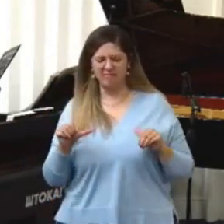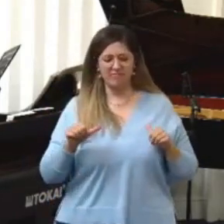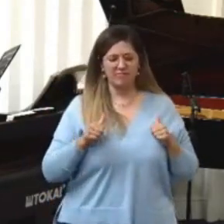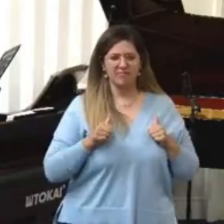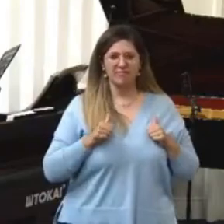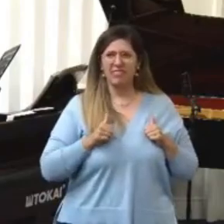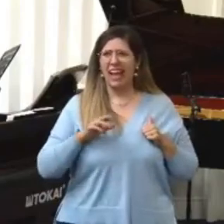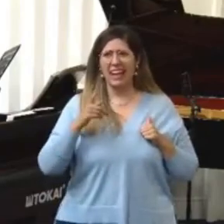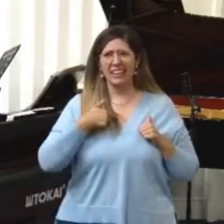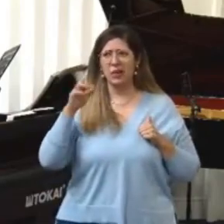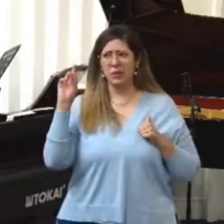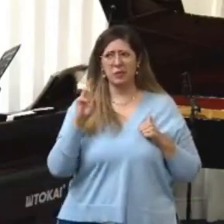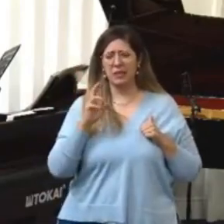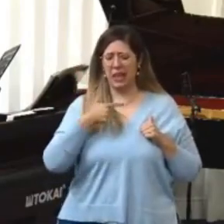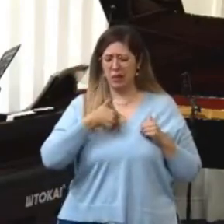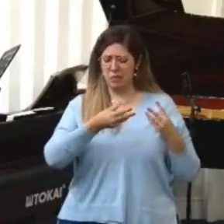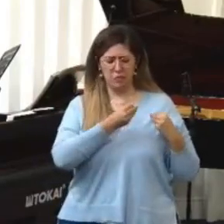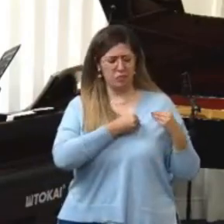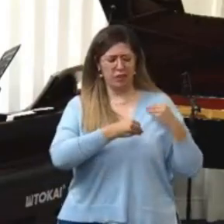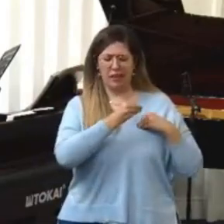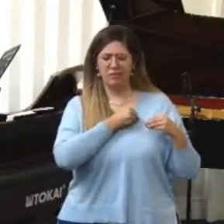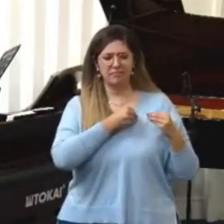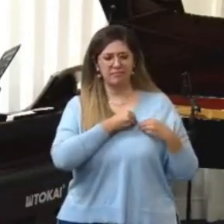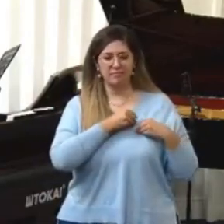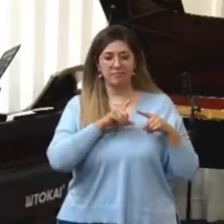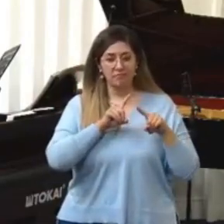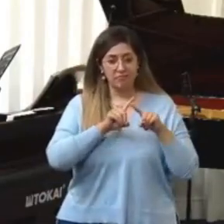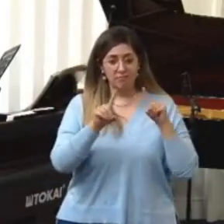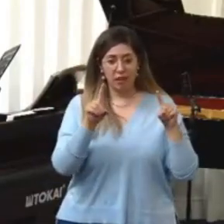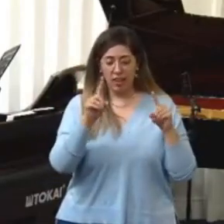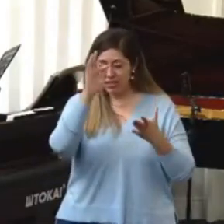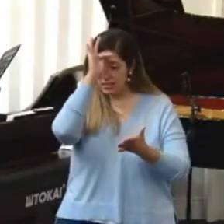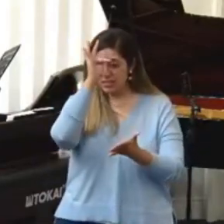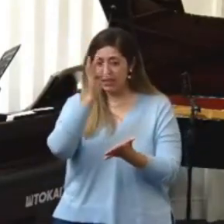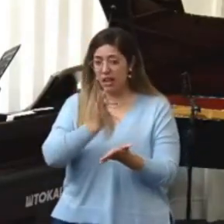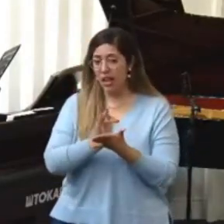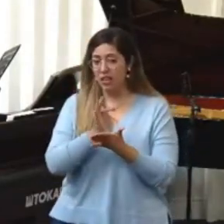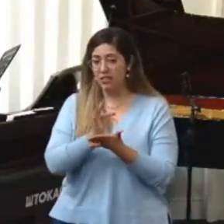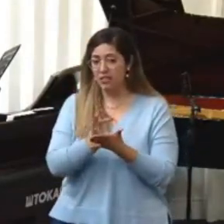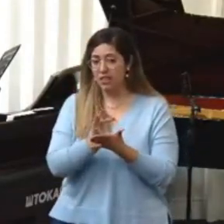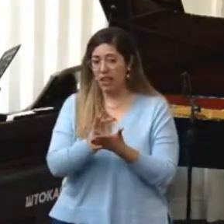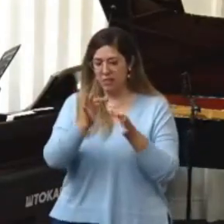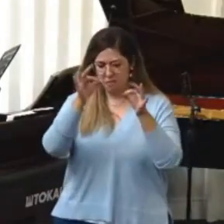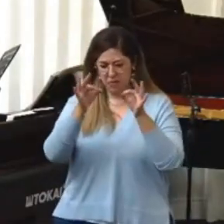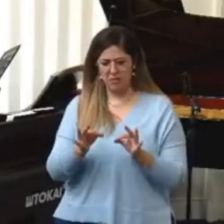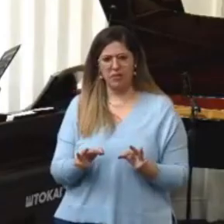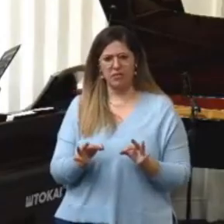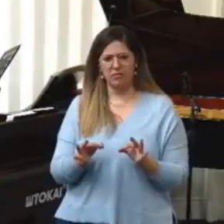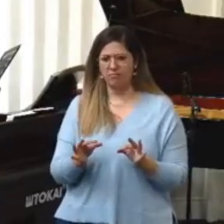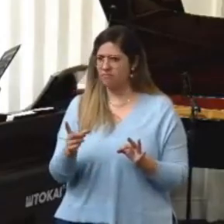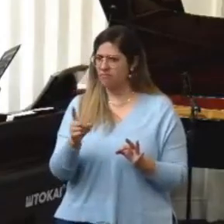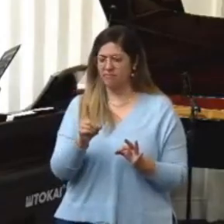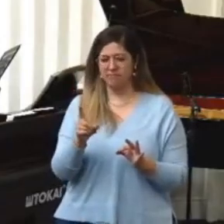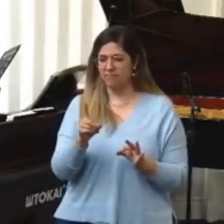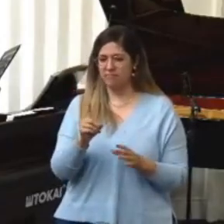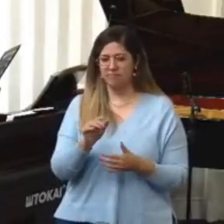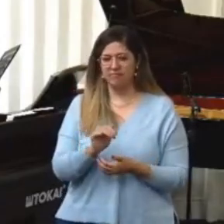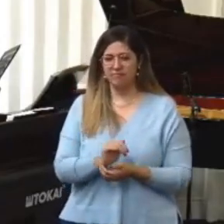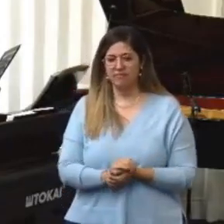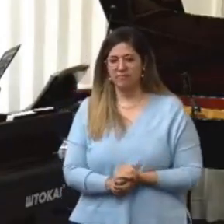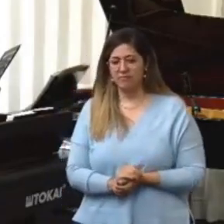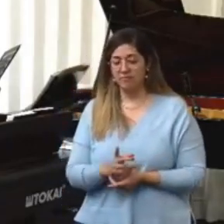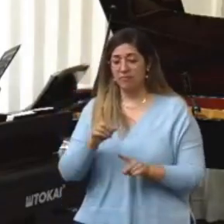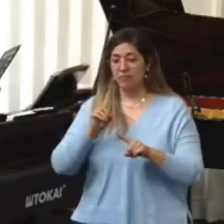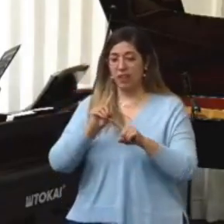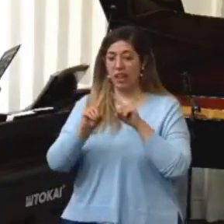com Deus, Deus não vai me ouvir. Mas a nossa fé não está pautada numa perfeição. A nossa fé